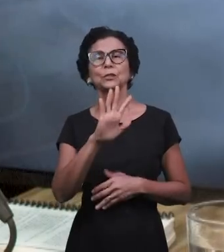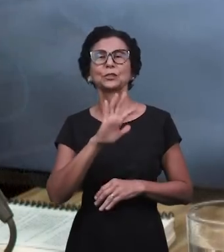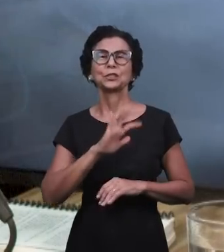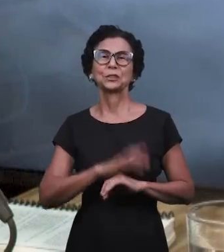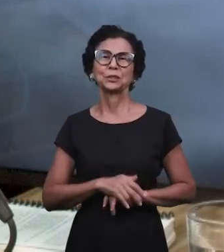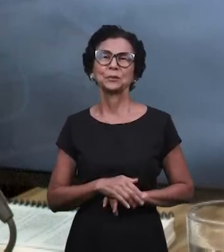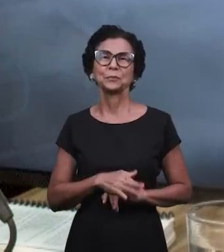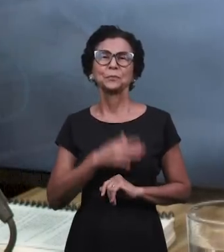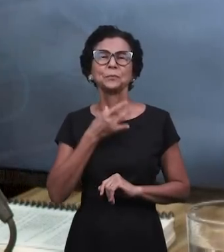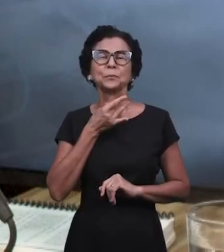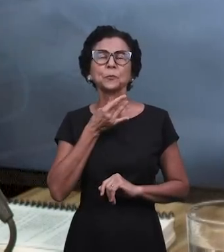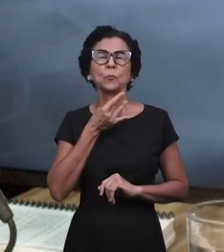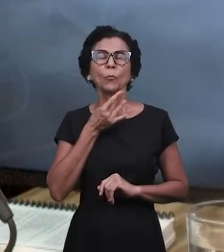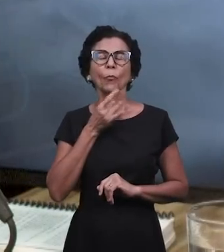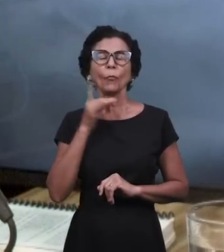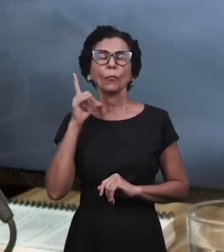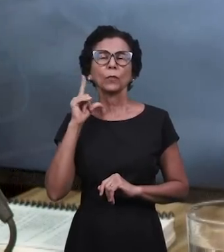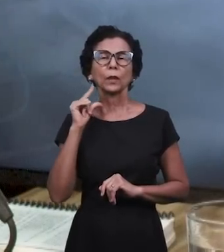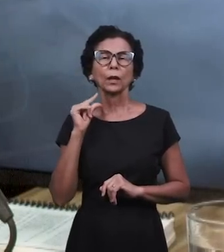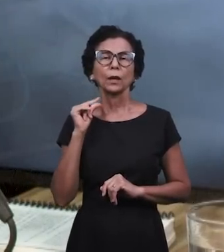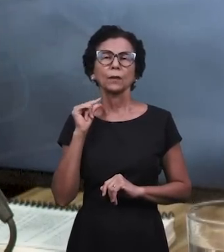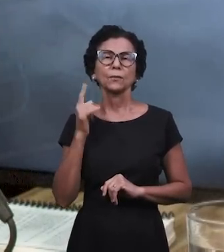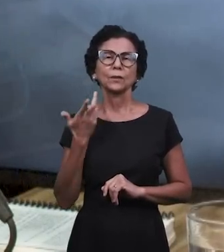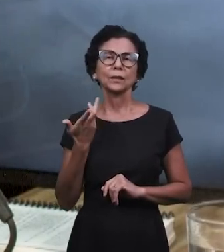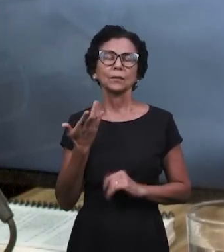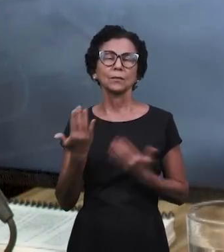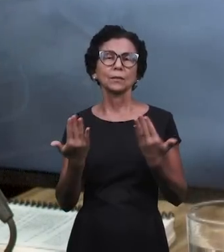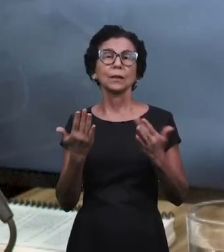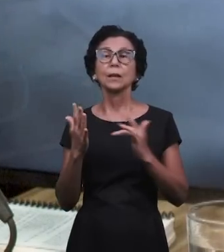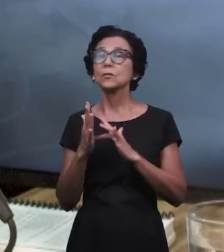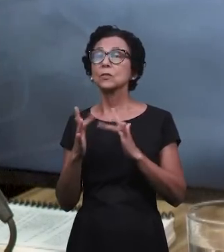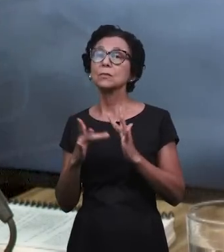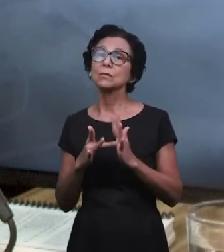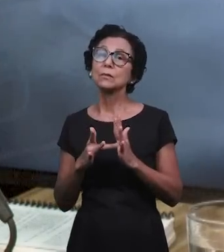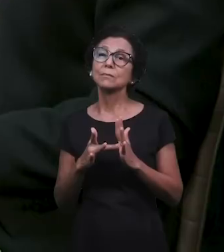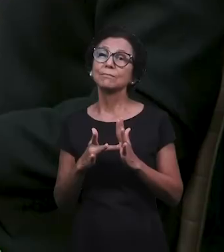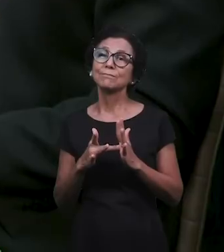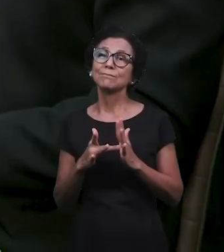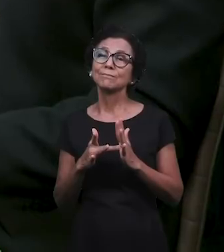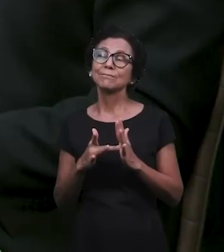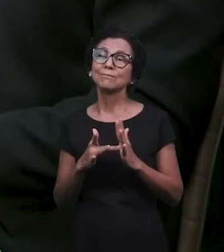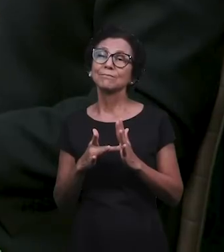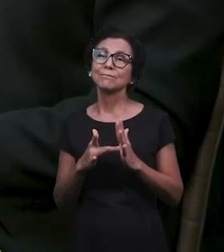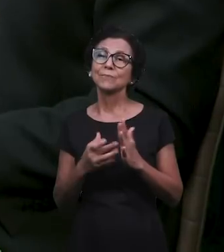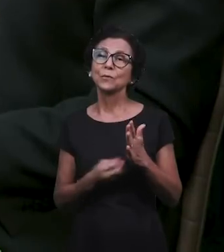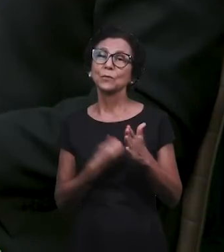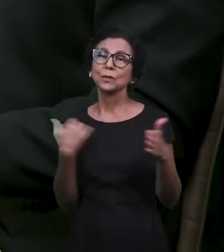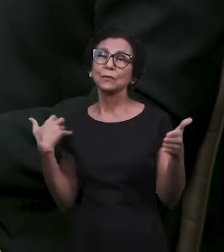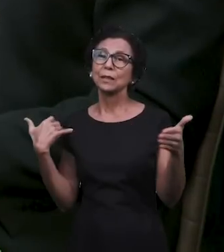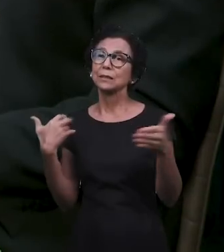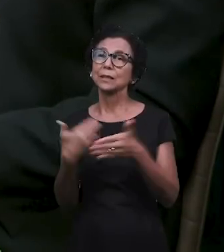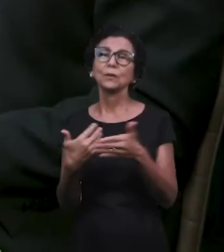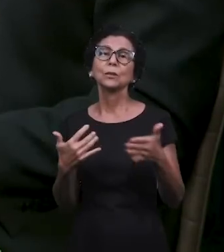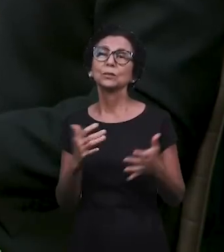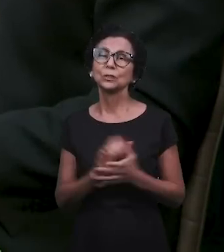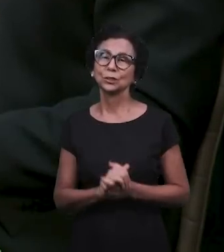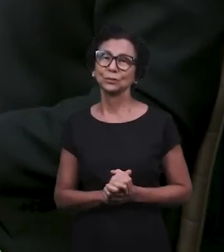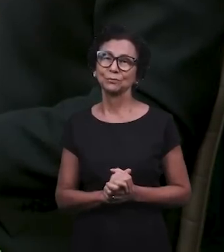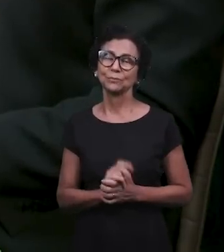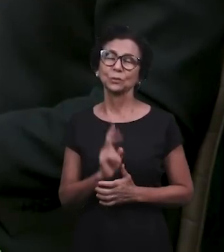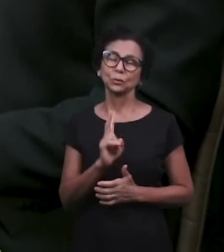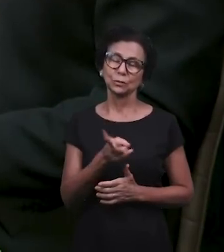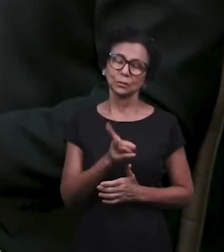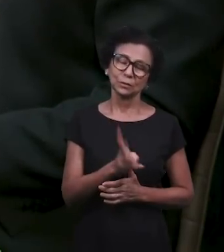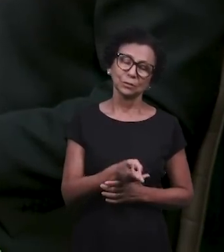que descedenta a nossa sede, que é Jesus, está à nossa disposição até os dias de hoje. Ela não findou, ela não secou,